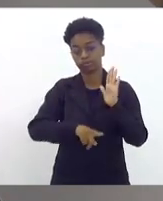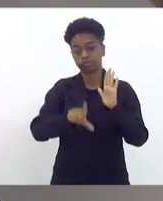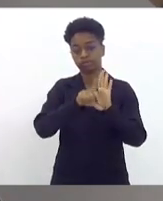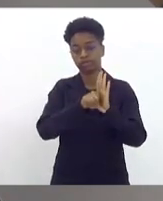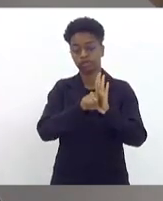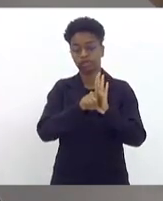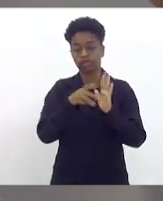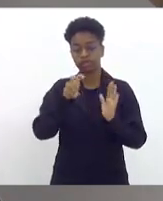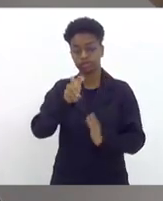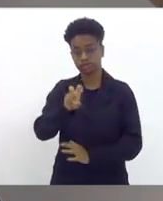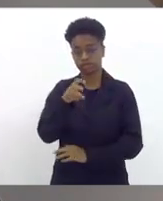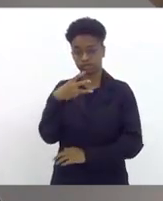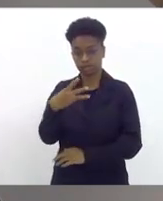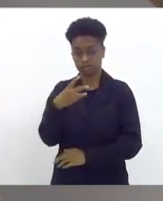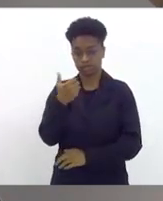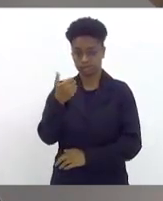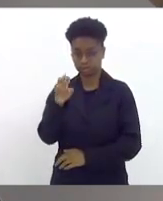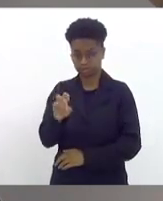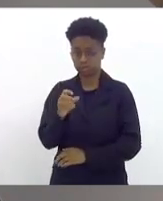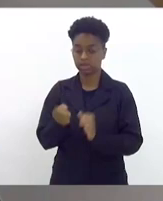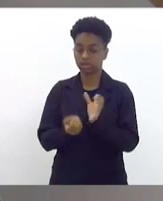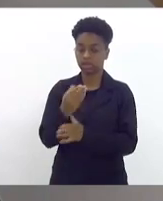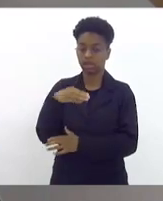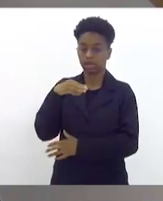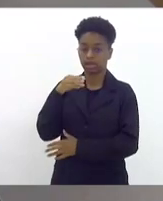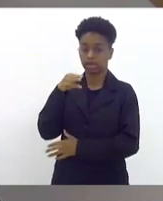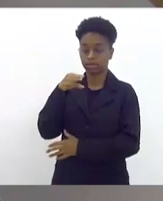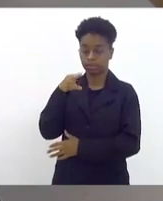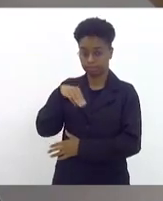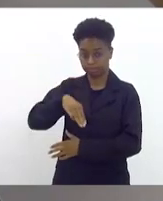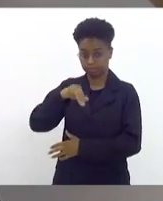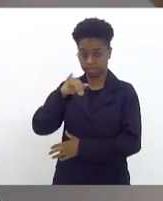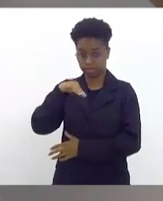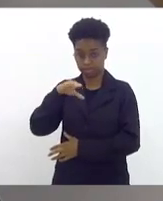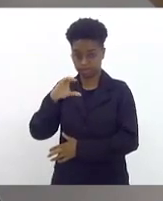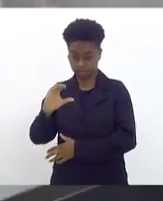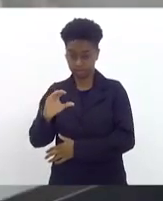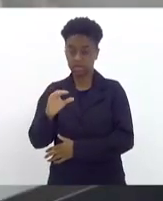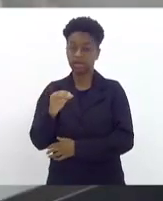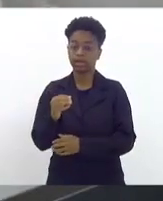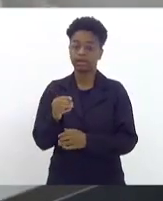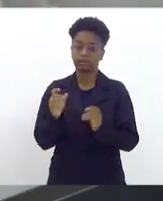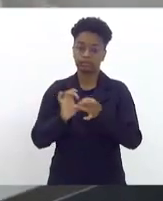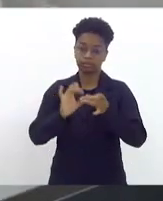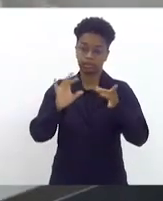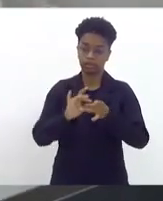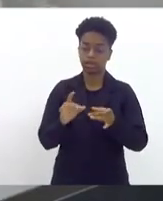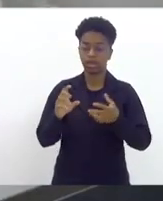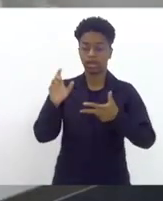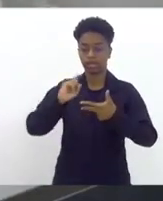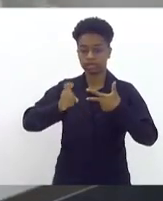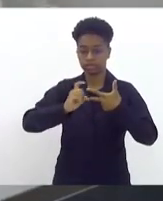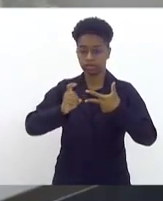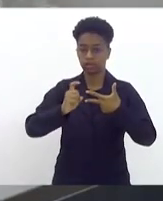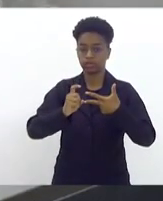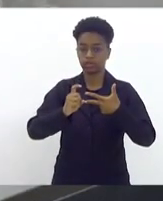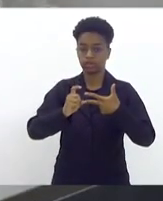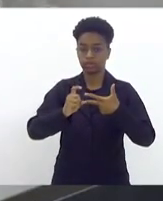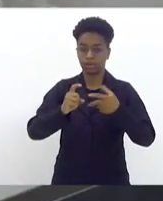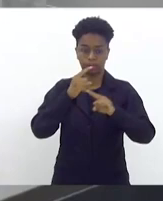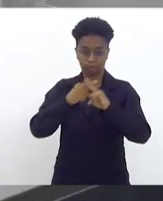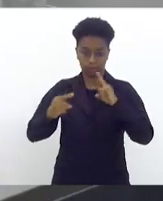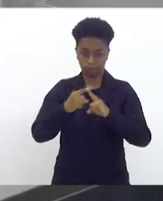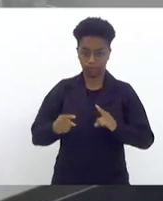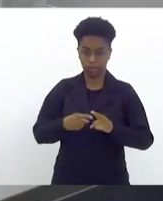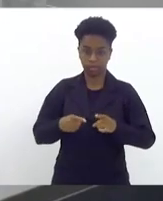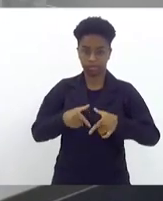53 15 de autoria do deputado Carlos minc que autoriza o poder executivo a promover regulamentação da prática de topless nas praias do